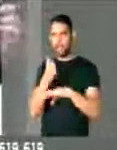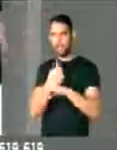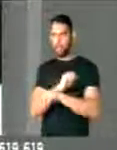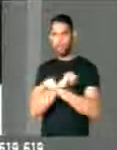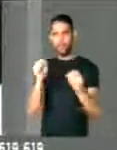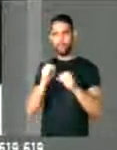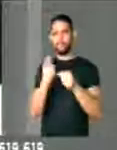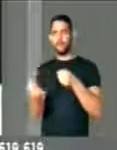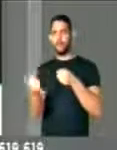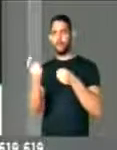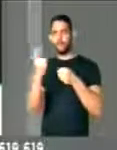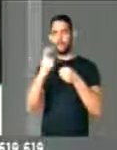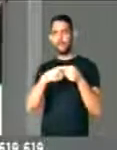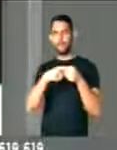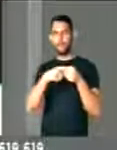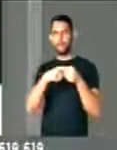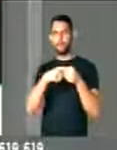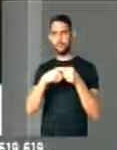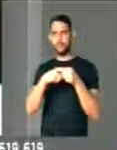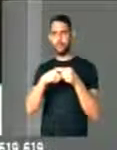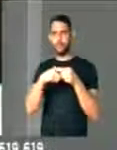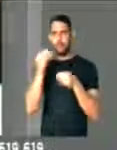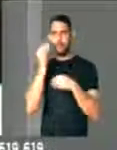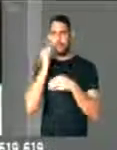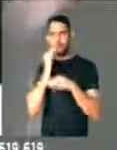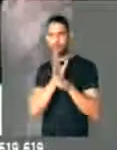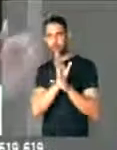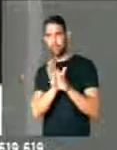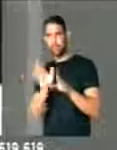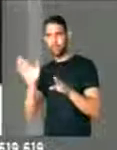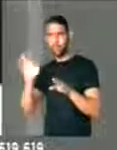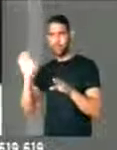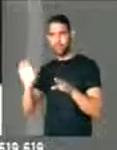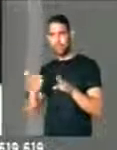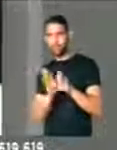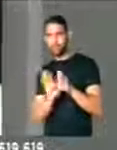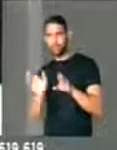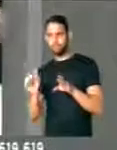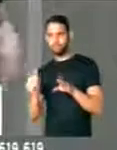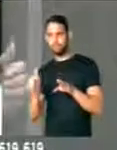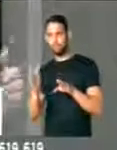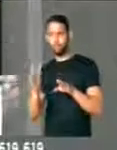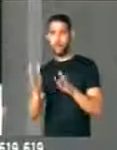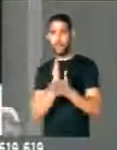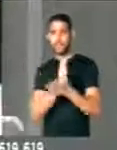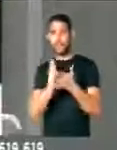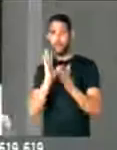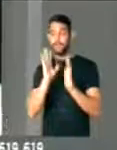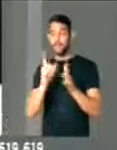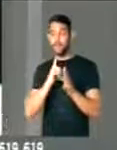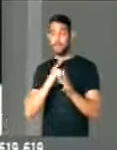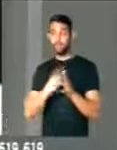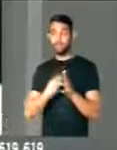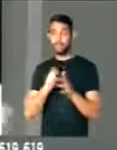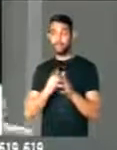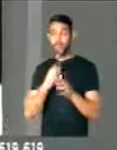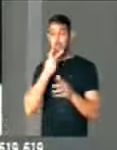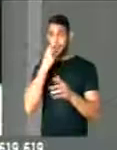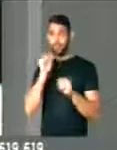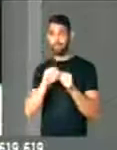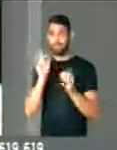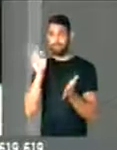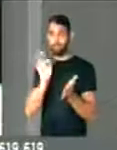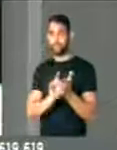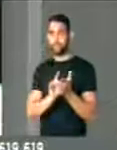possível, eu tive que retornar. Tentei passar pela esquerda, aquilo que já era um